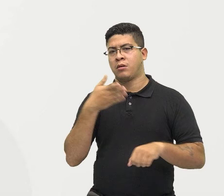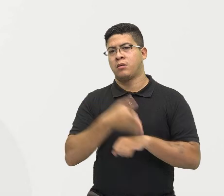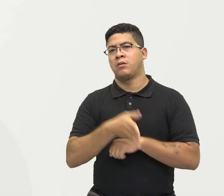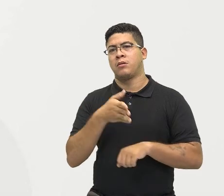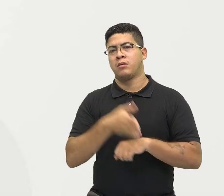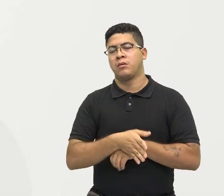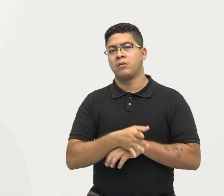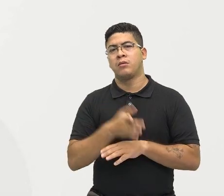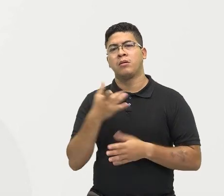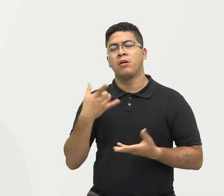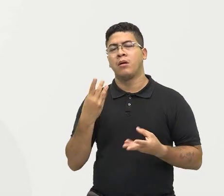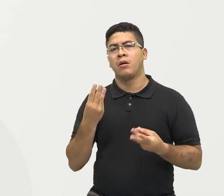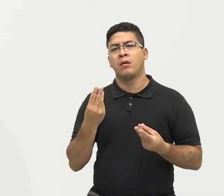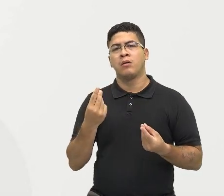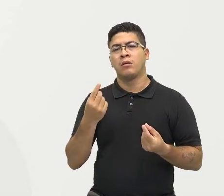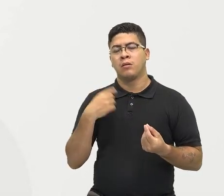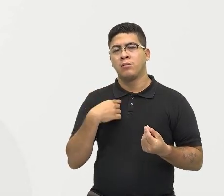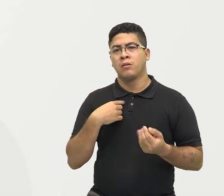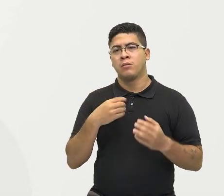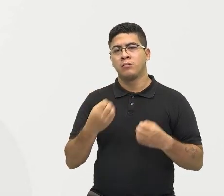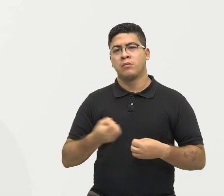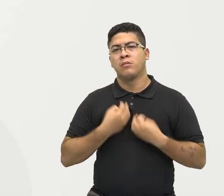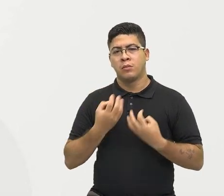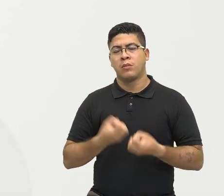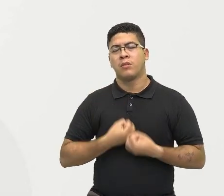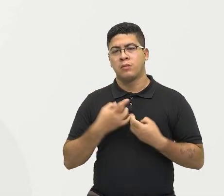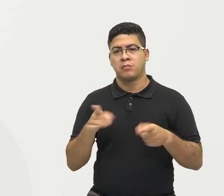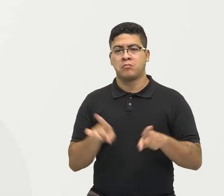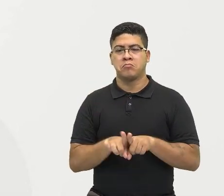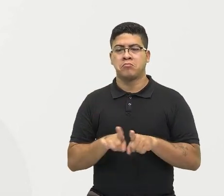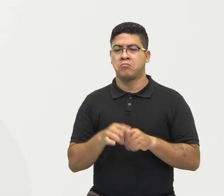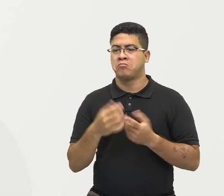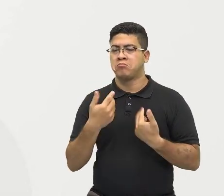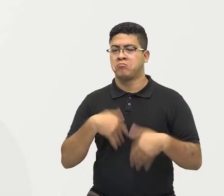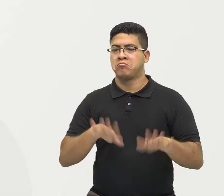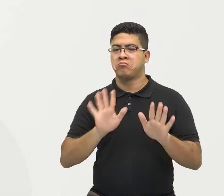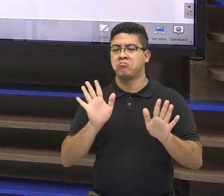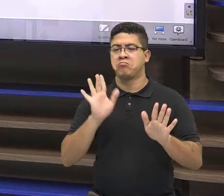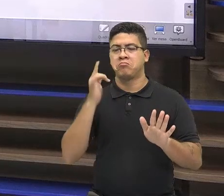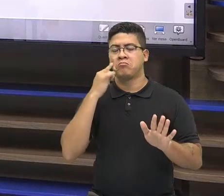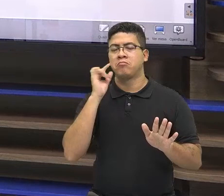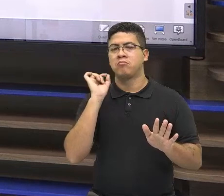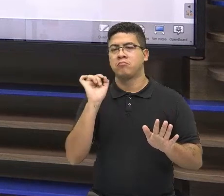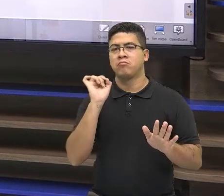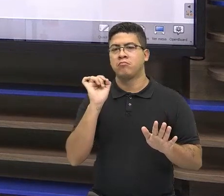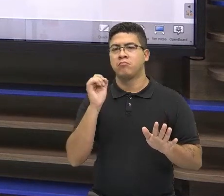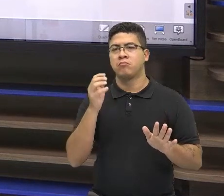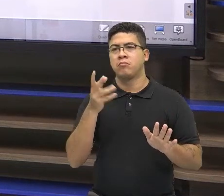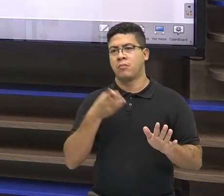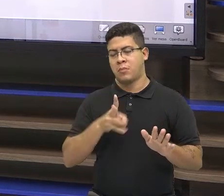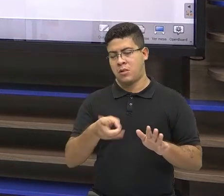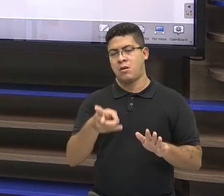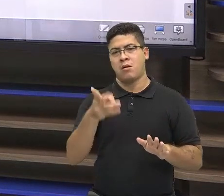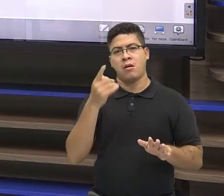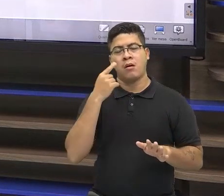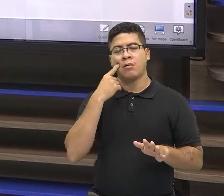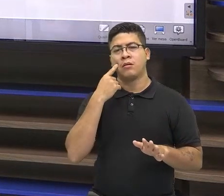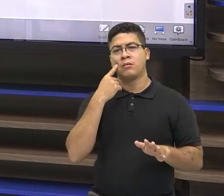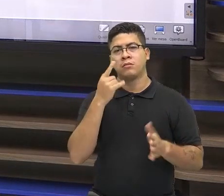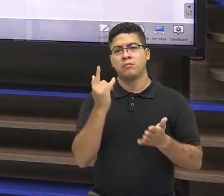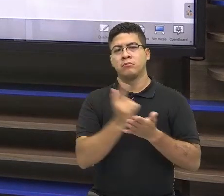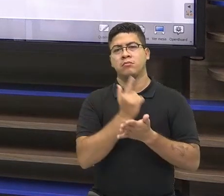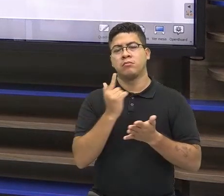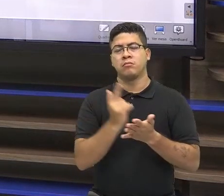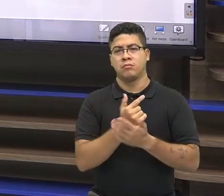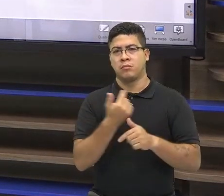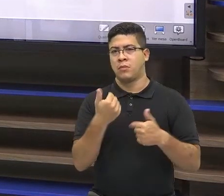escândalos através dos poemas. Então, nada disso poderia prosseguir através dessa revista. Então,